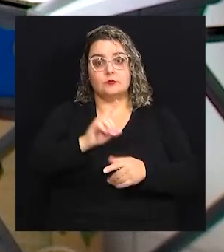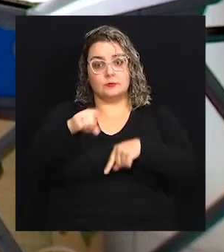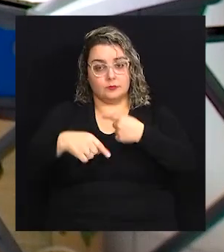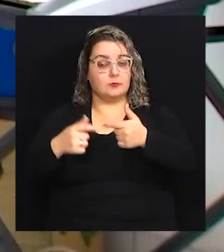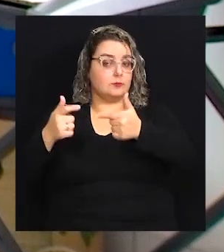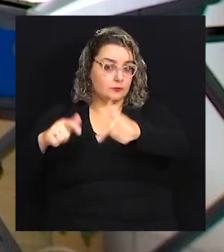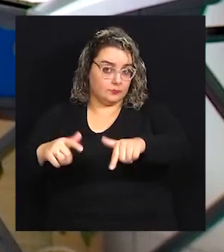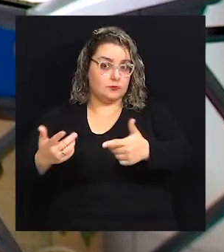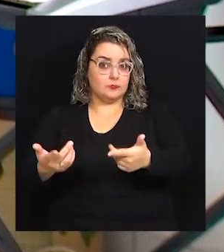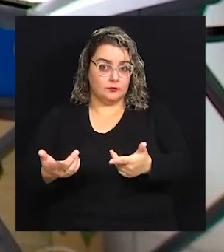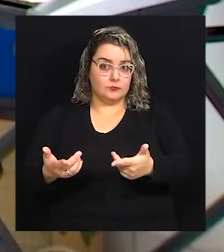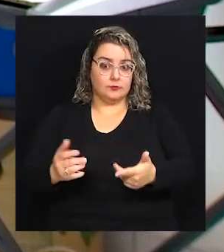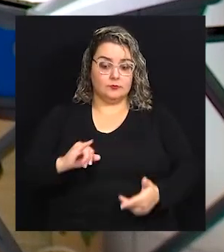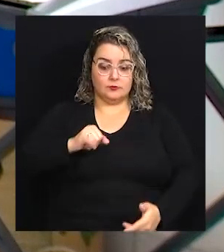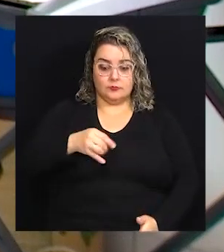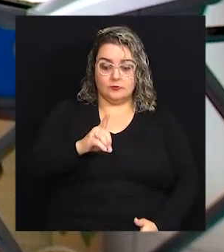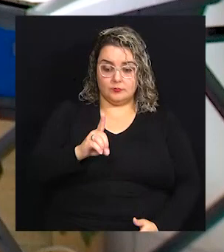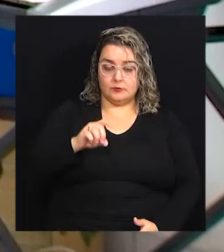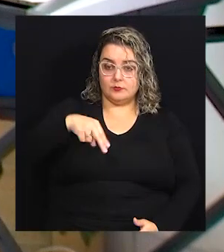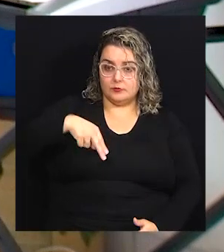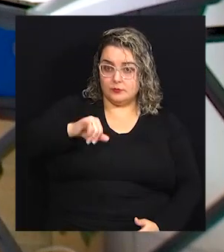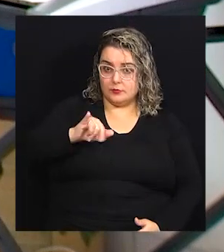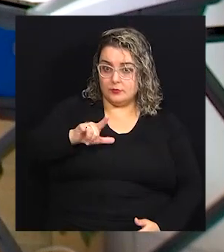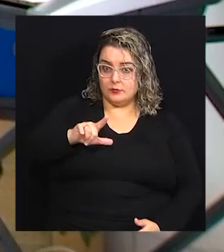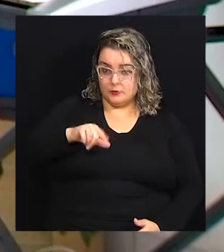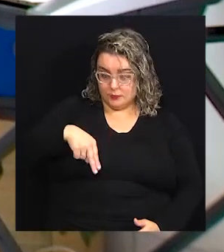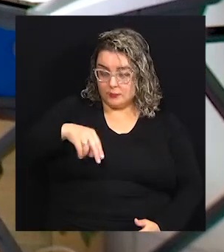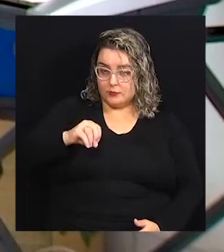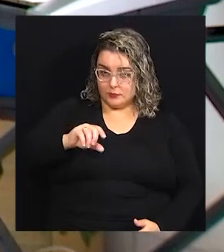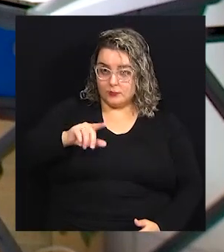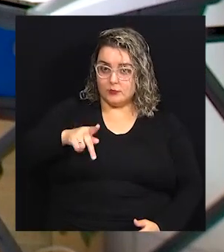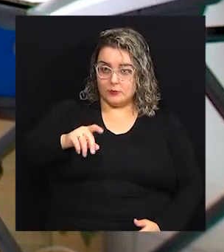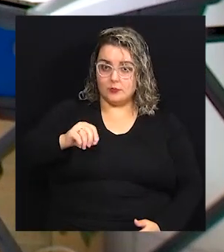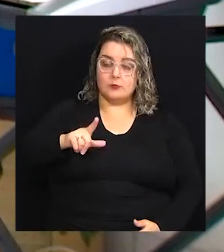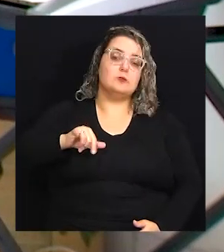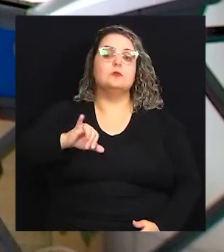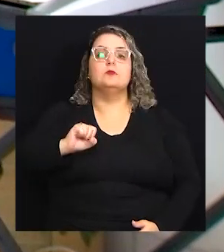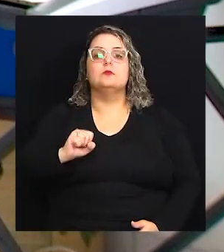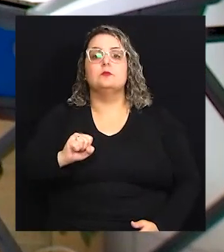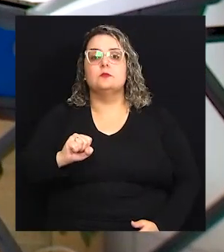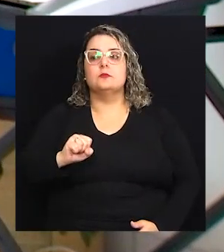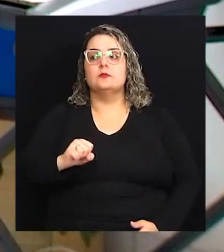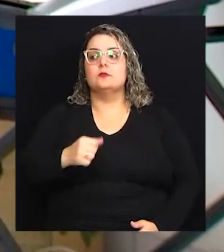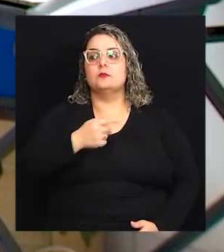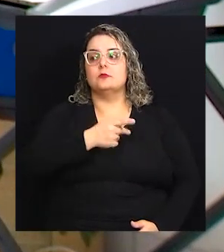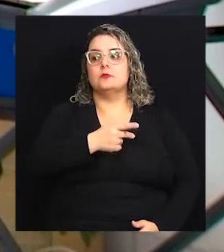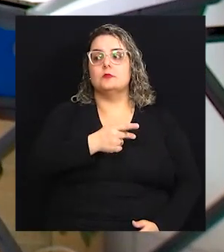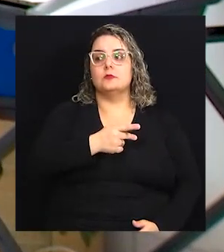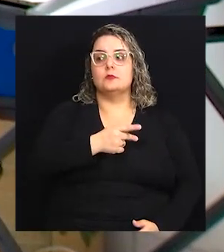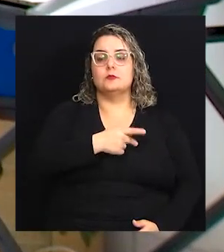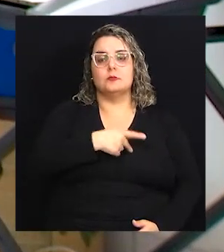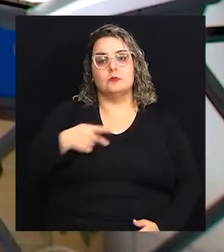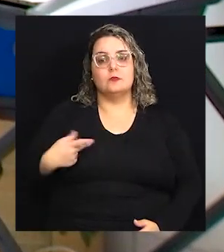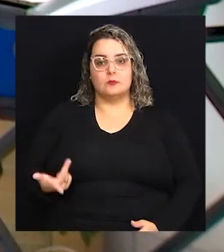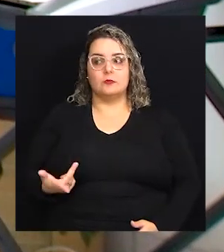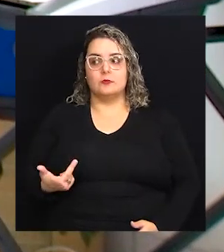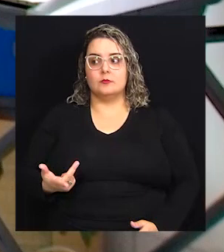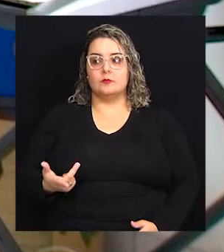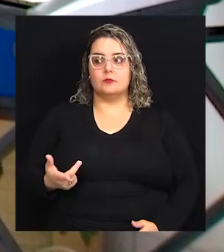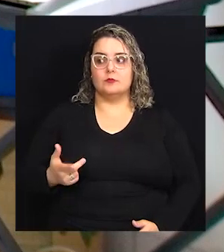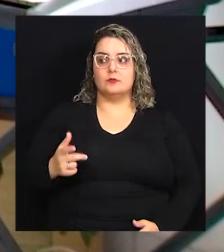outro território, no Jardim Nilópolis. Lá, há 37 anos atrás, o pastor Aguiar